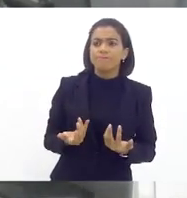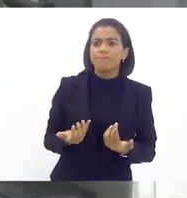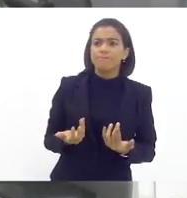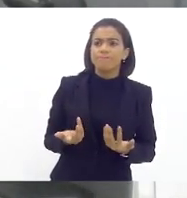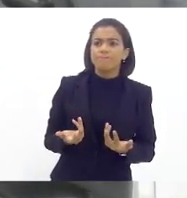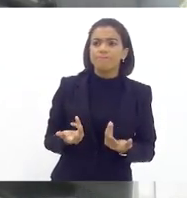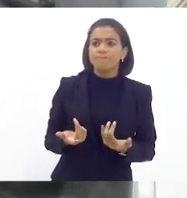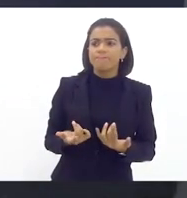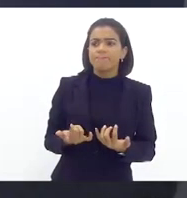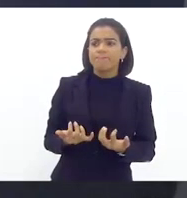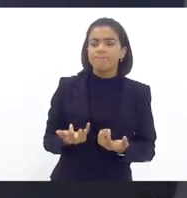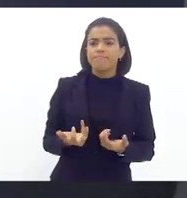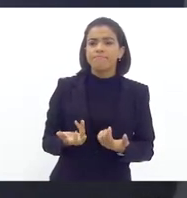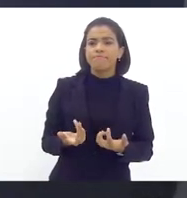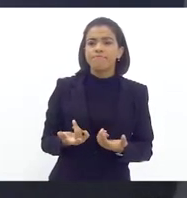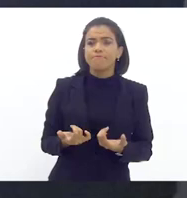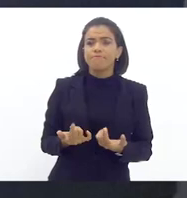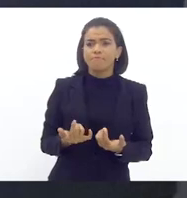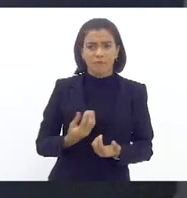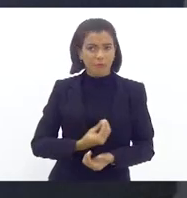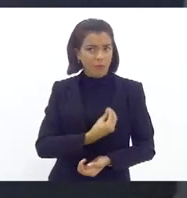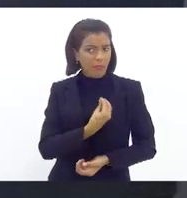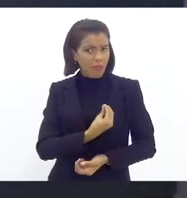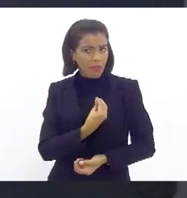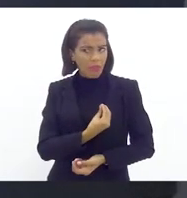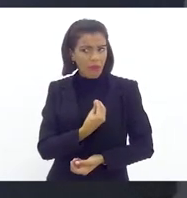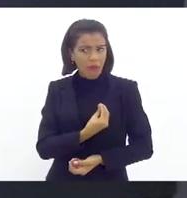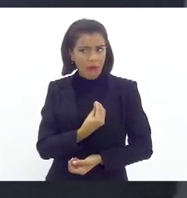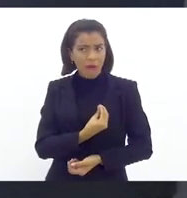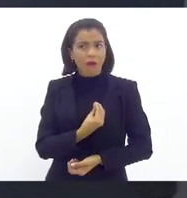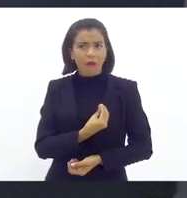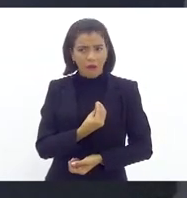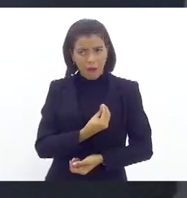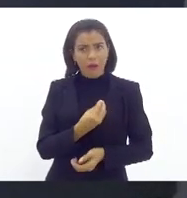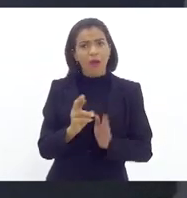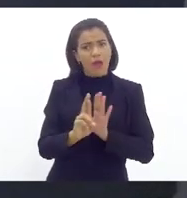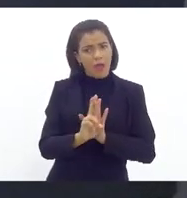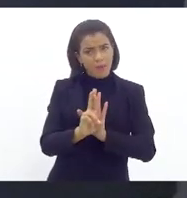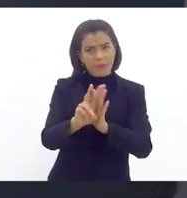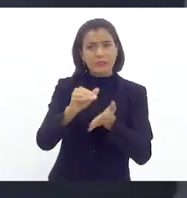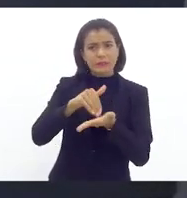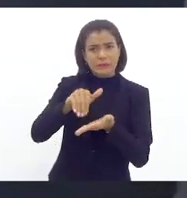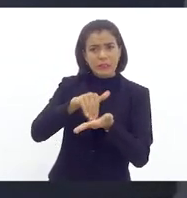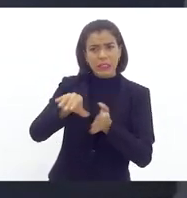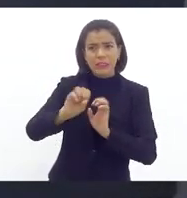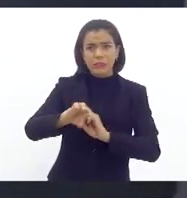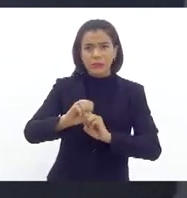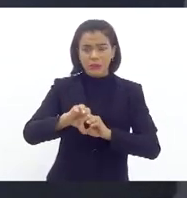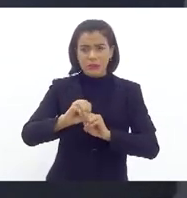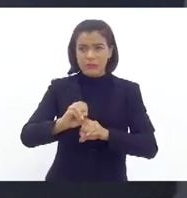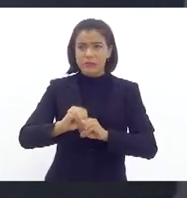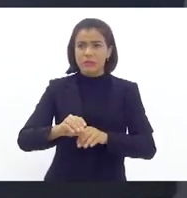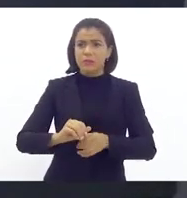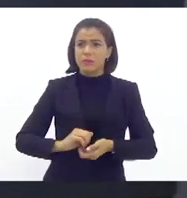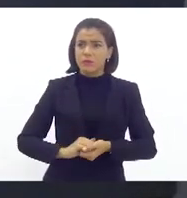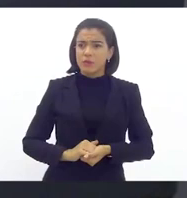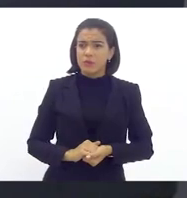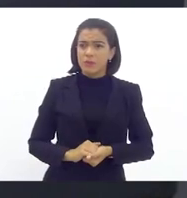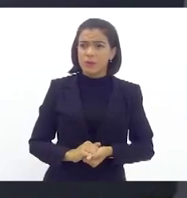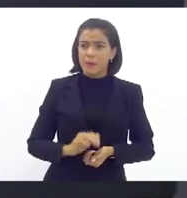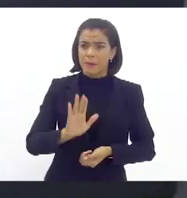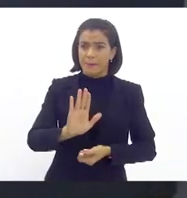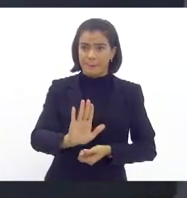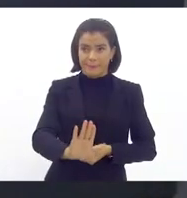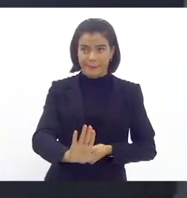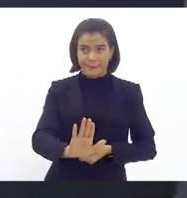Ah, a Tânia já foi chamada. Está conosco aqui, já. Ah, está. Está representando a CEDUC, por isso que eu anunciei... a GLED10. Não, espera